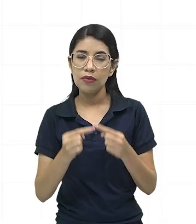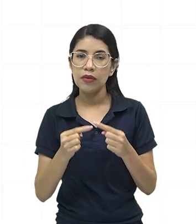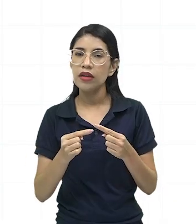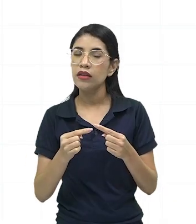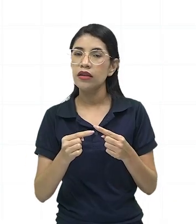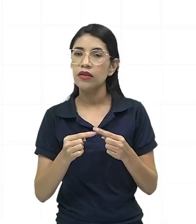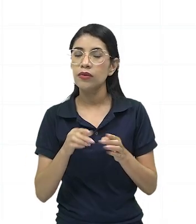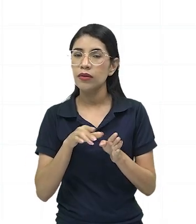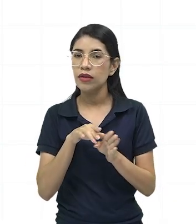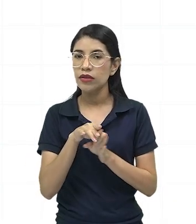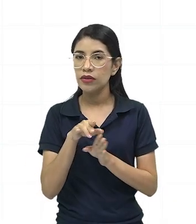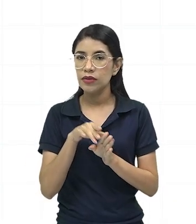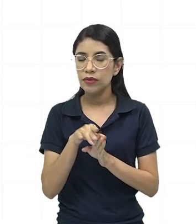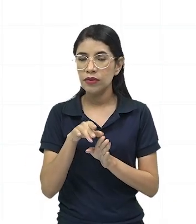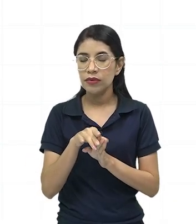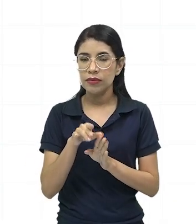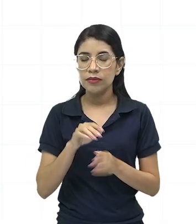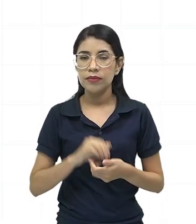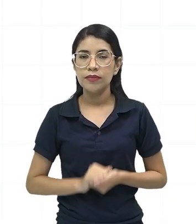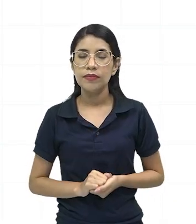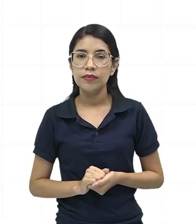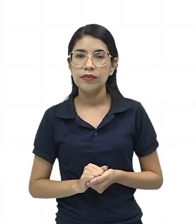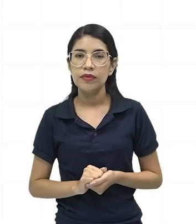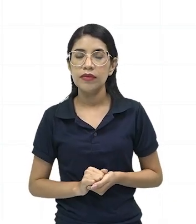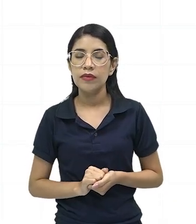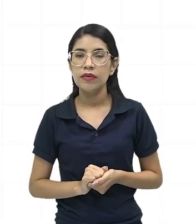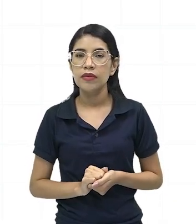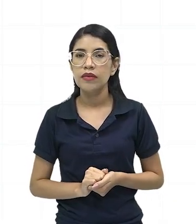conforme as instruções que recebeu,